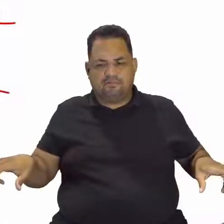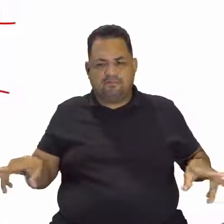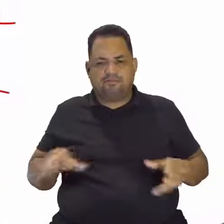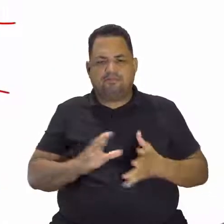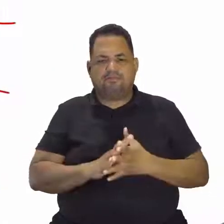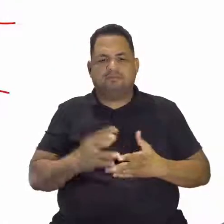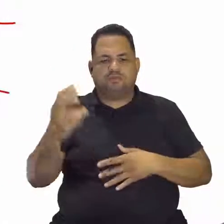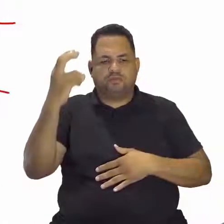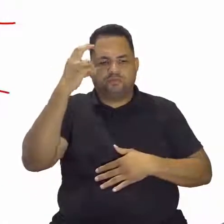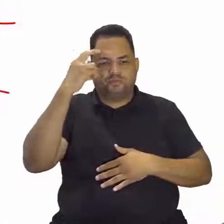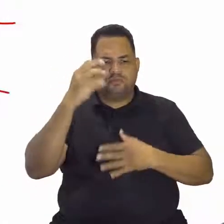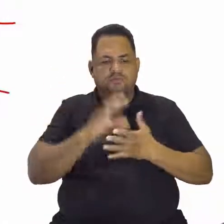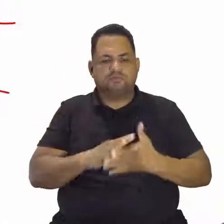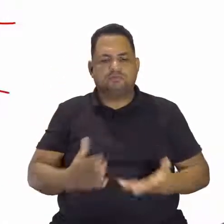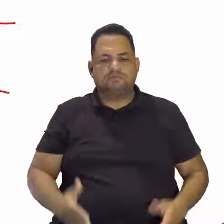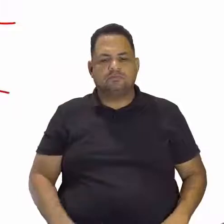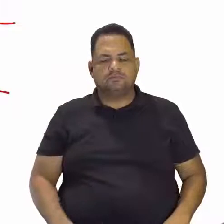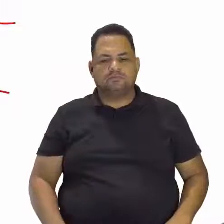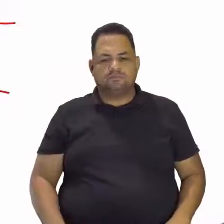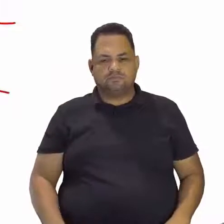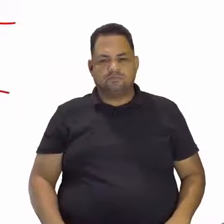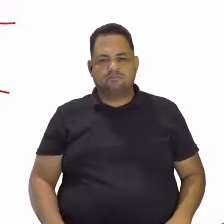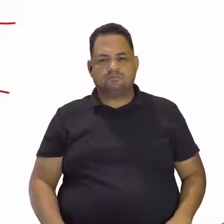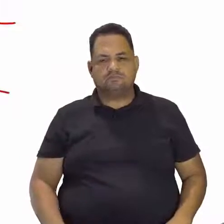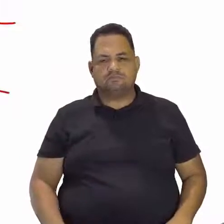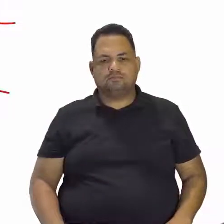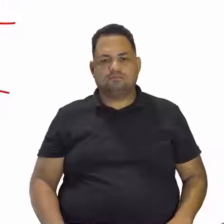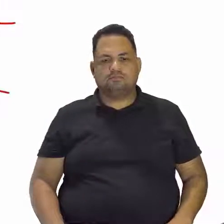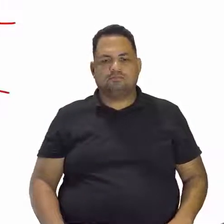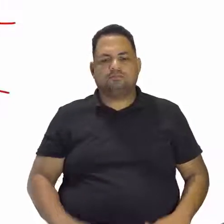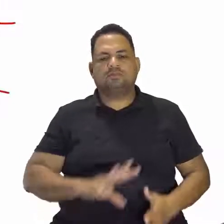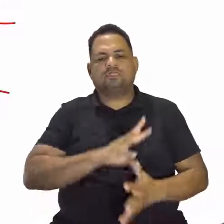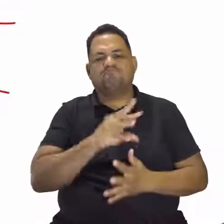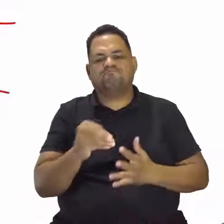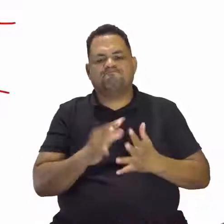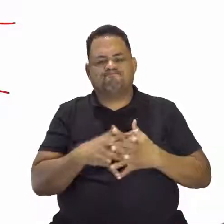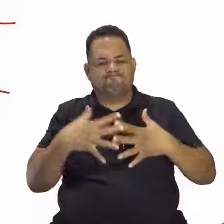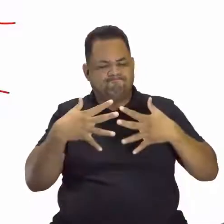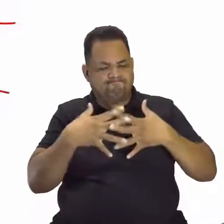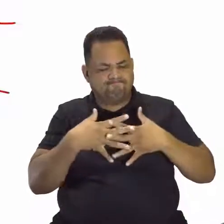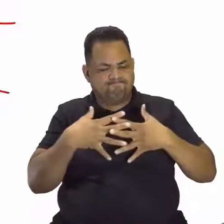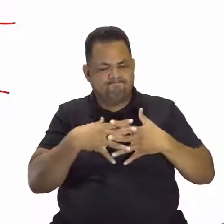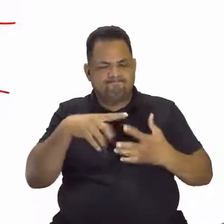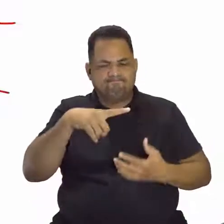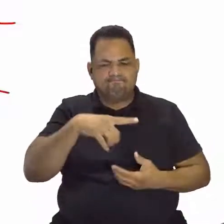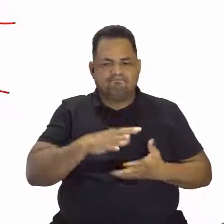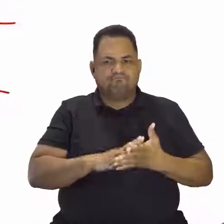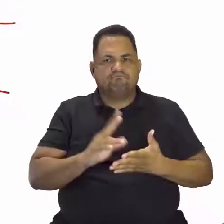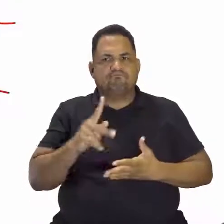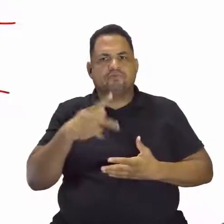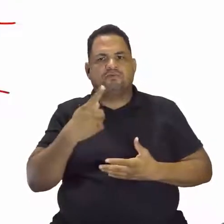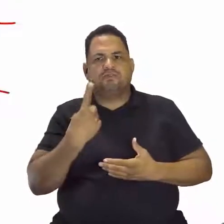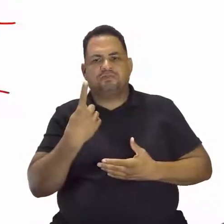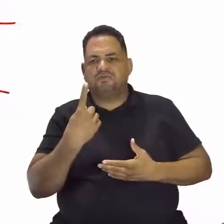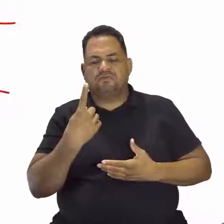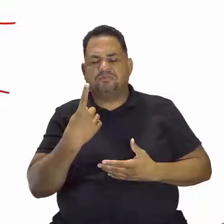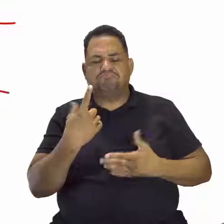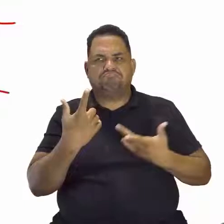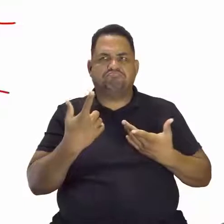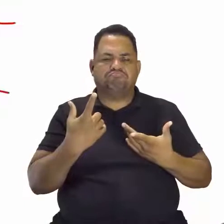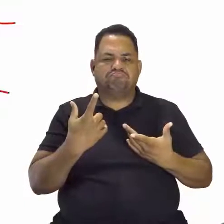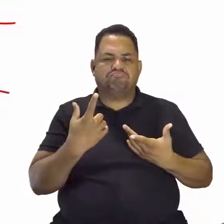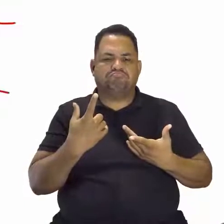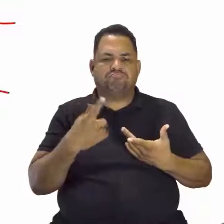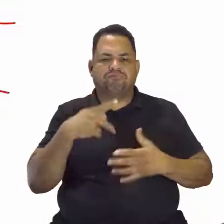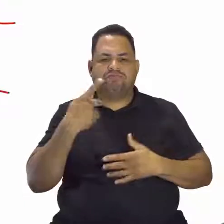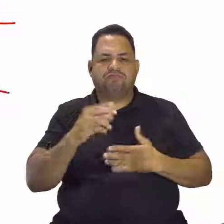várias diversidades. A Amazônia é complexa. Na Amazônia a gente não fala só de uma Amazônia, ou a gente